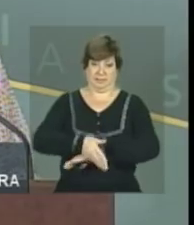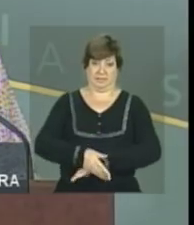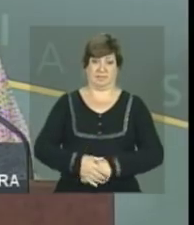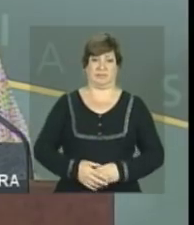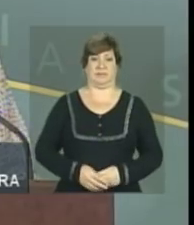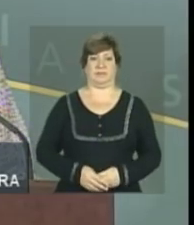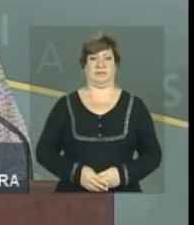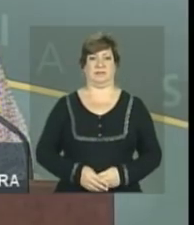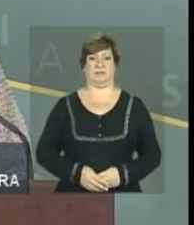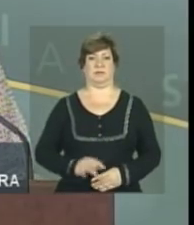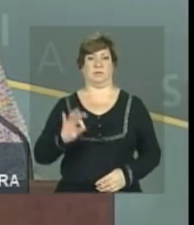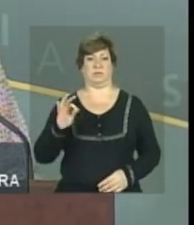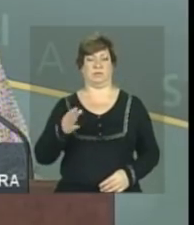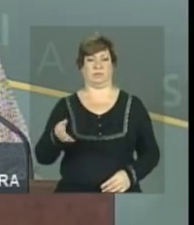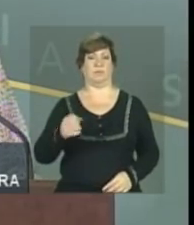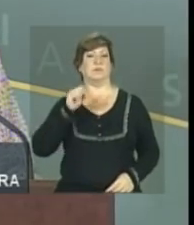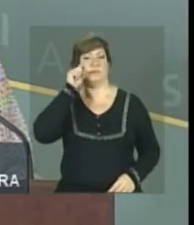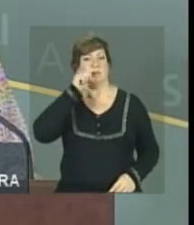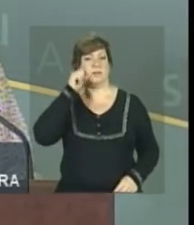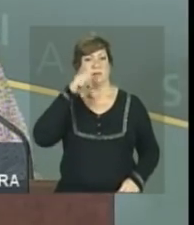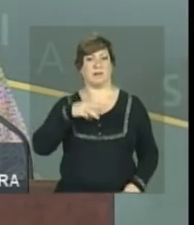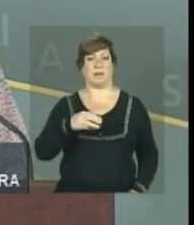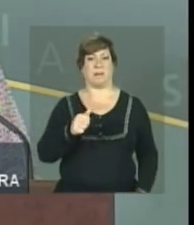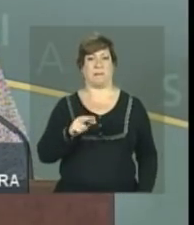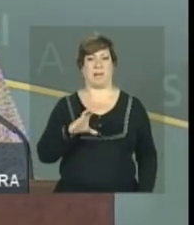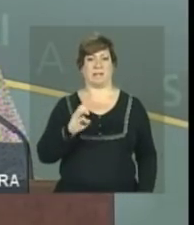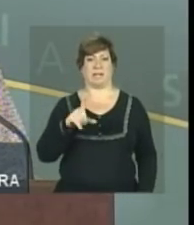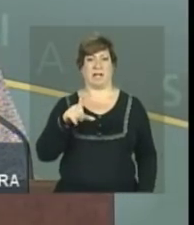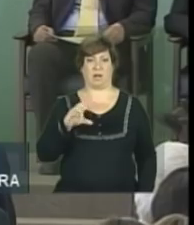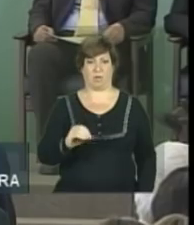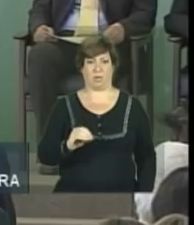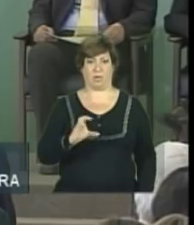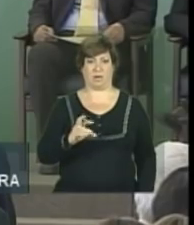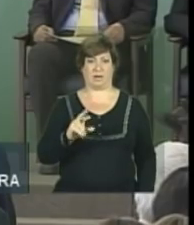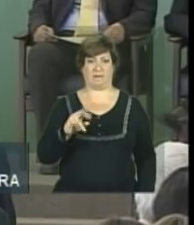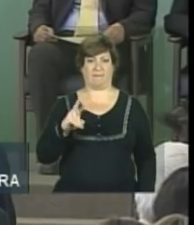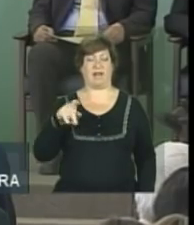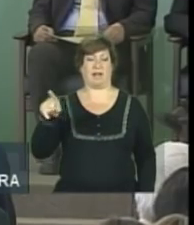senhoras e senhores, do senador Marcelo Crivella no meu governo